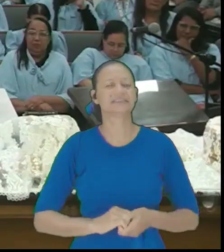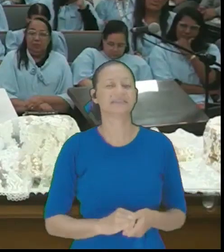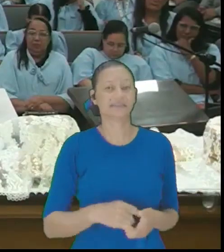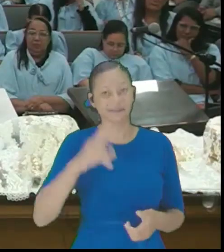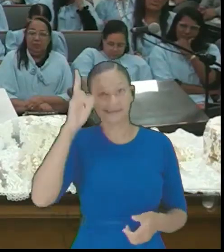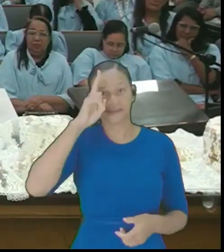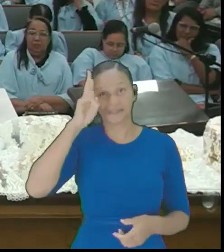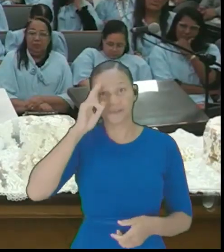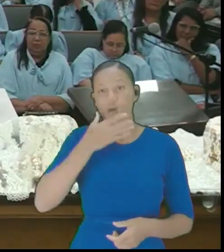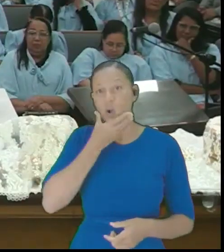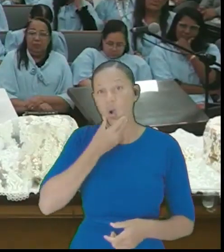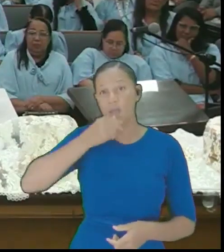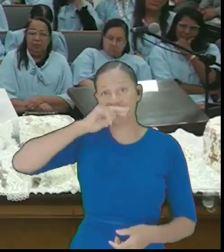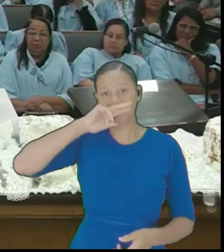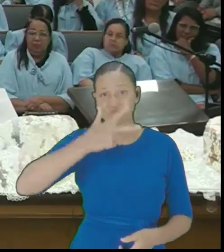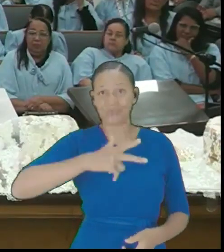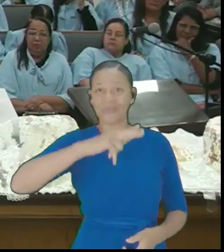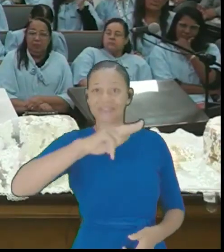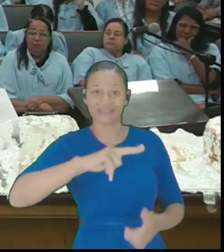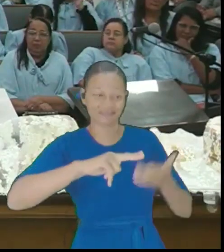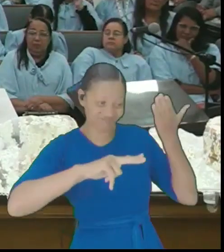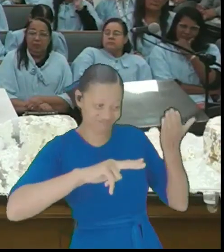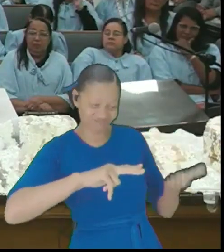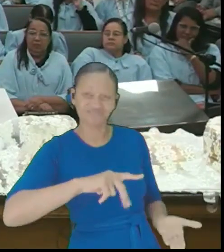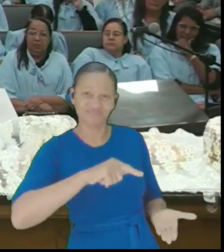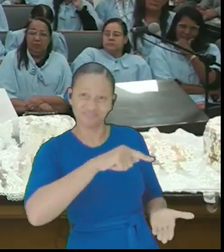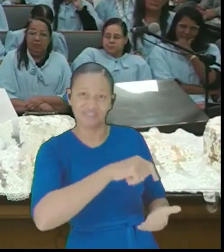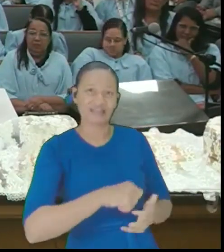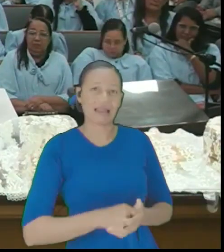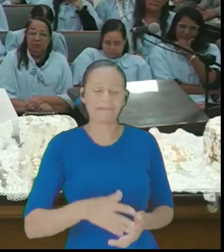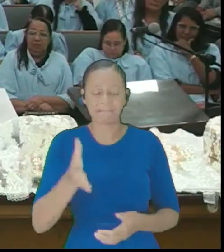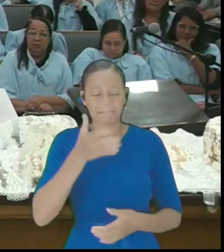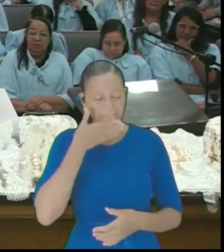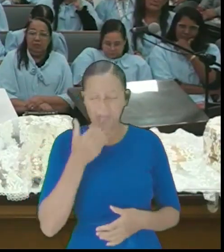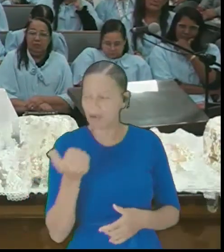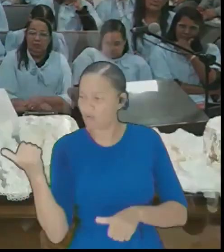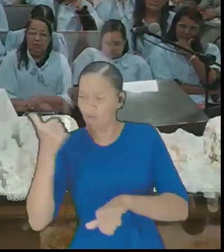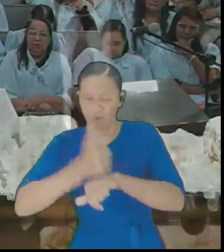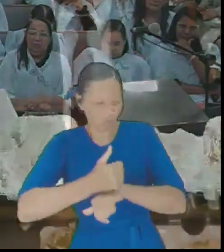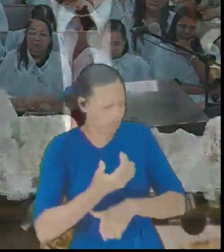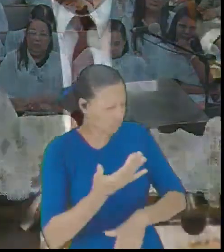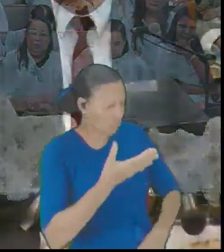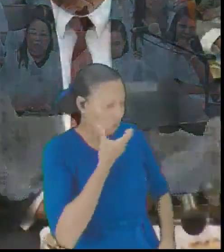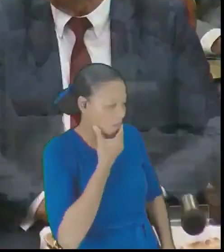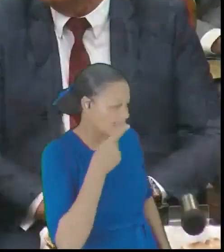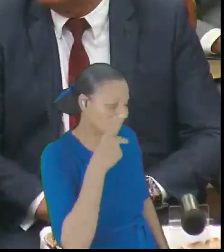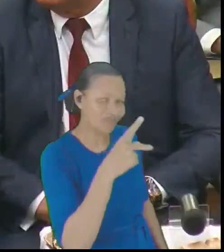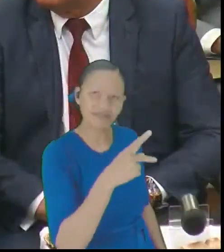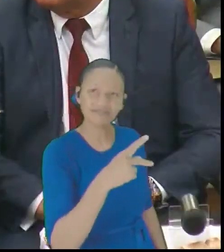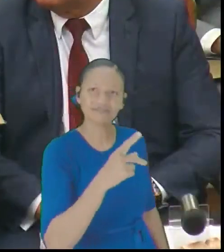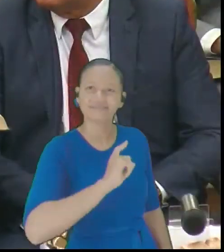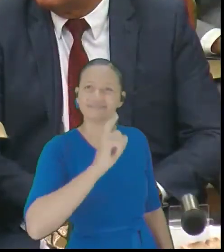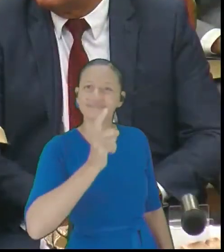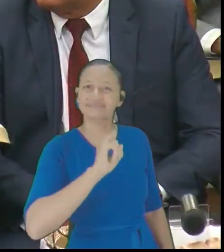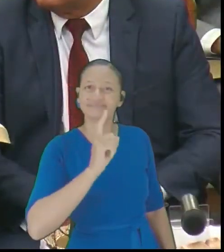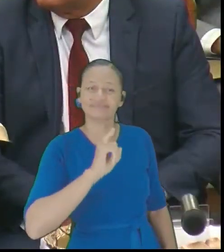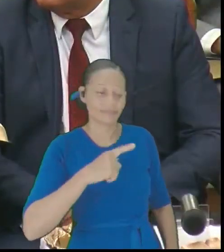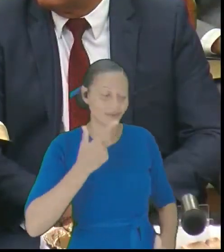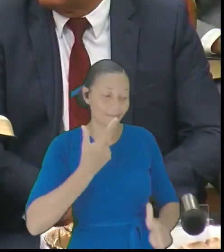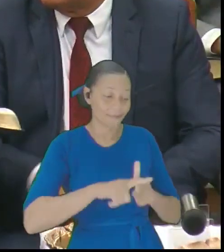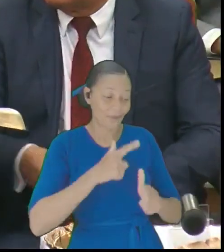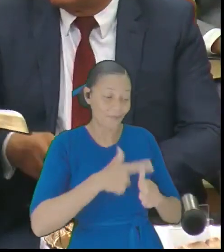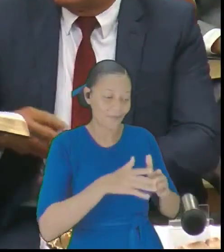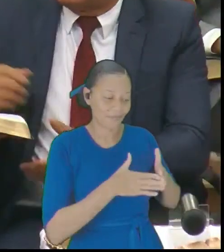Lembra de Jonas? Vontade soberana. Não seria melhor Deus mandar outro profeta? Não, Deus arranja um problema